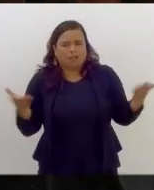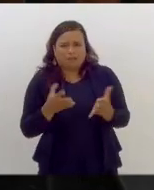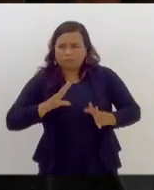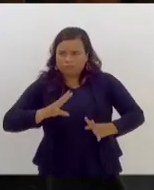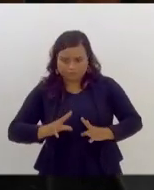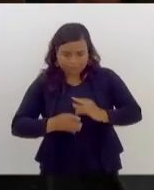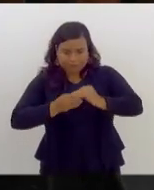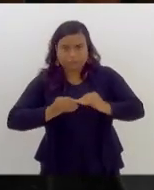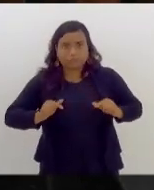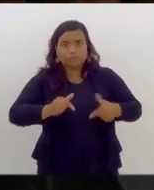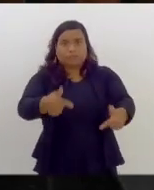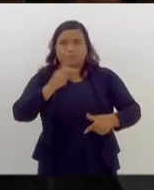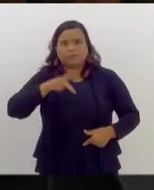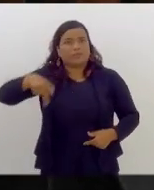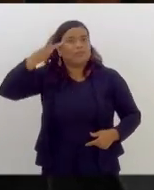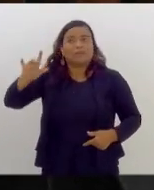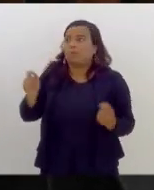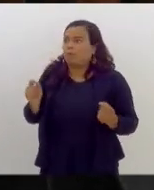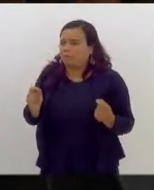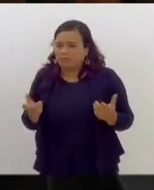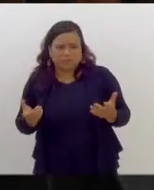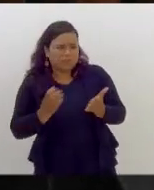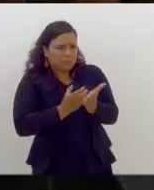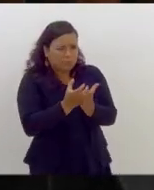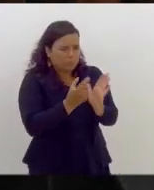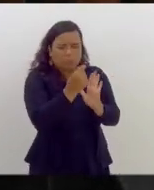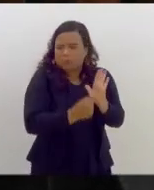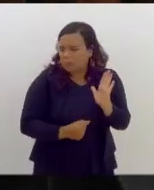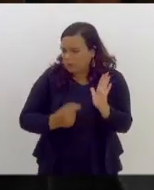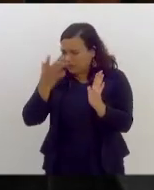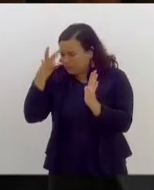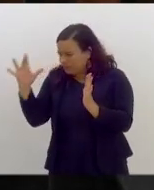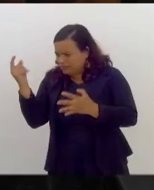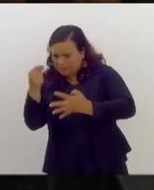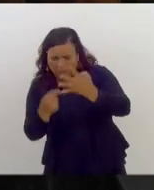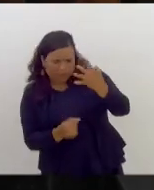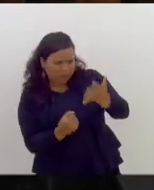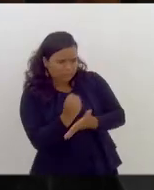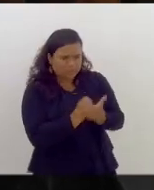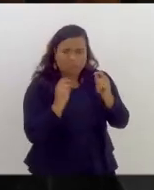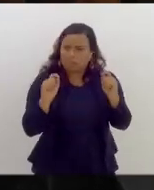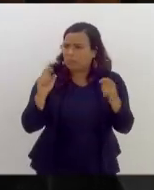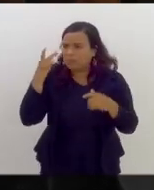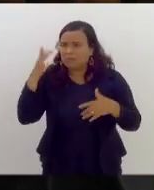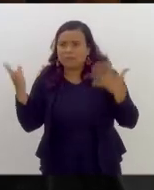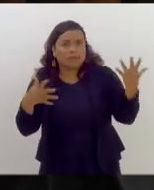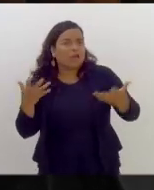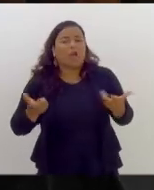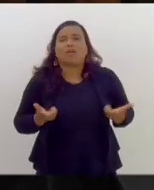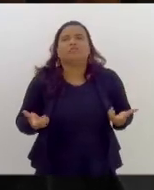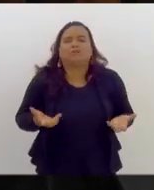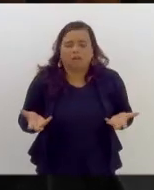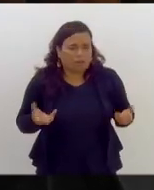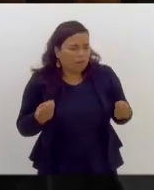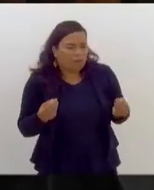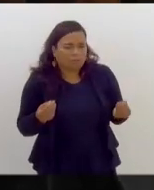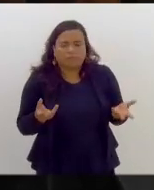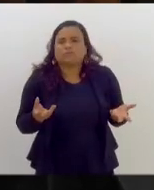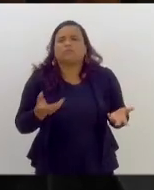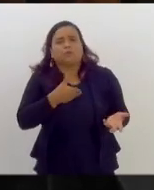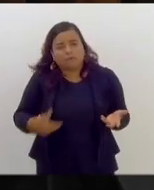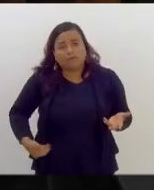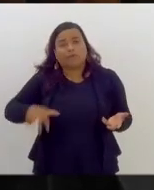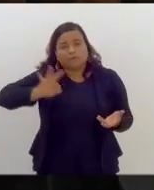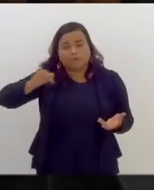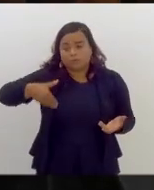implementada sem que os professores saibam direito que currículo é esse, que diretrizes curriculares são essas, onde se quer chegar. Inclusive, o governo federal, que